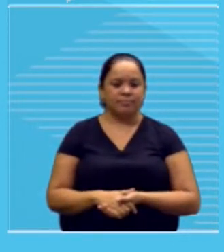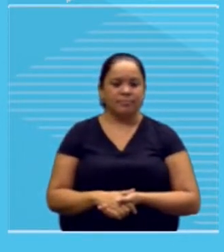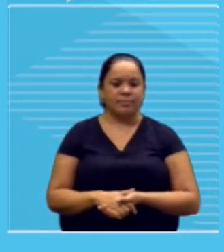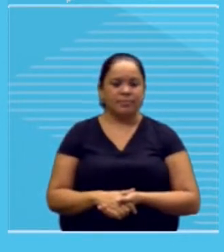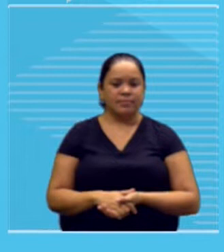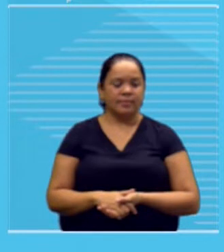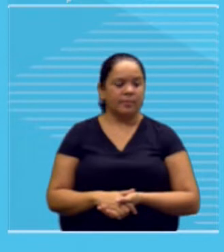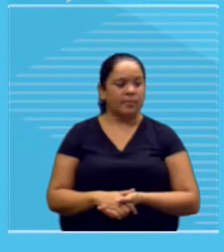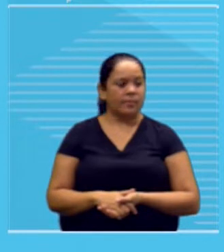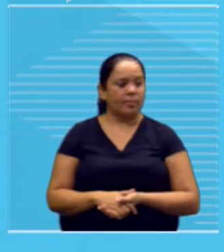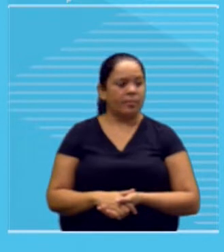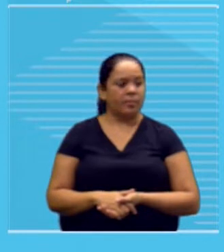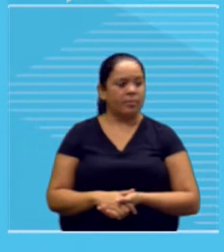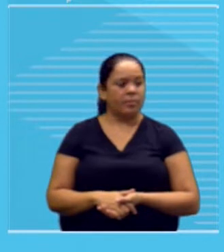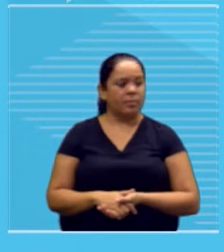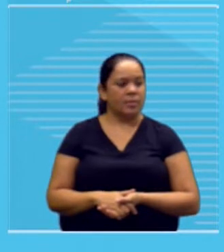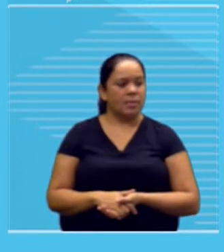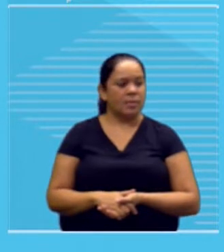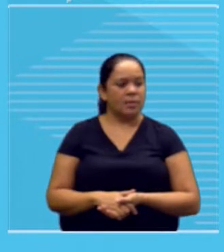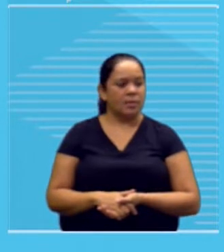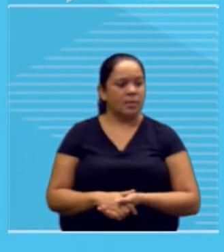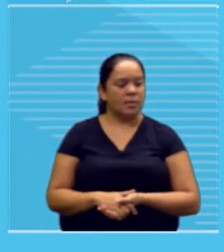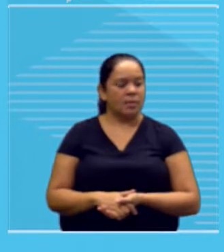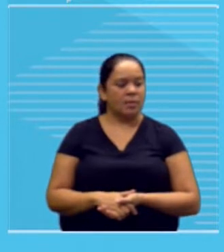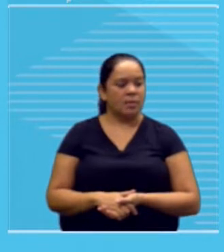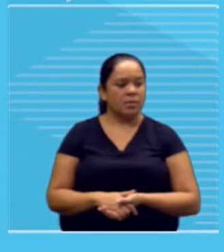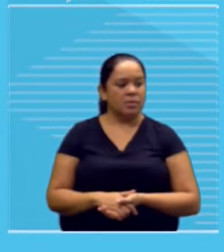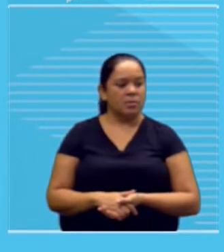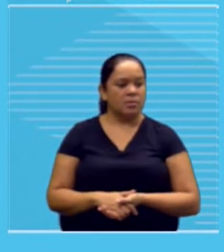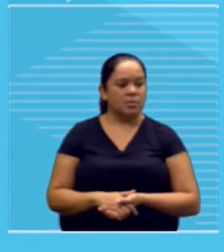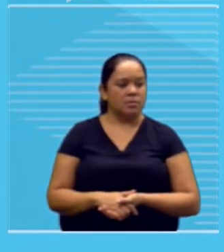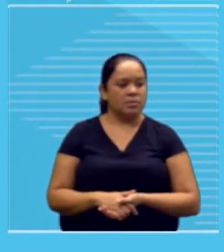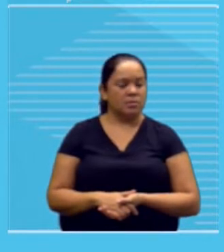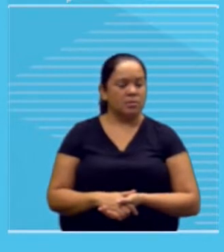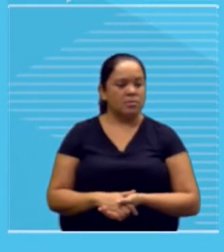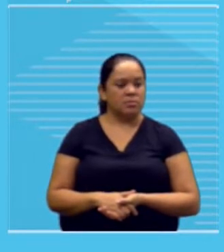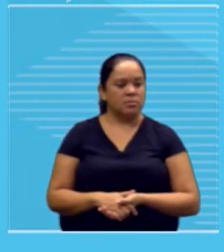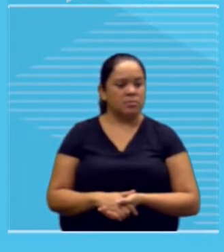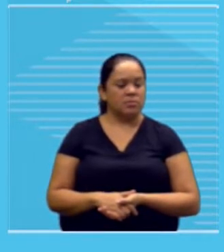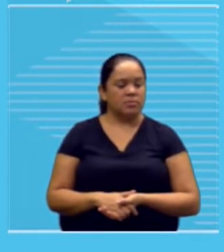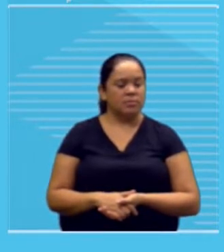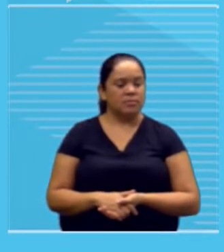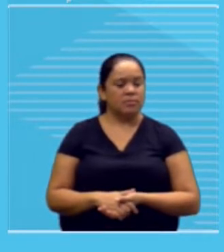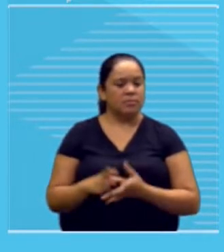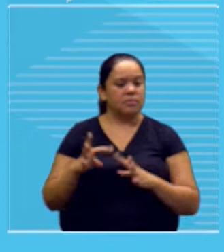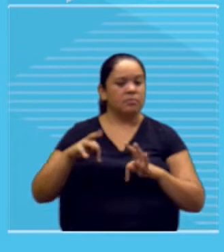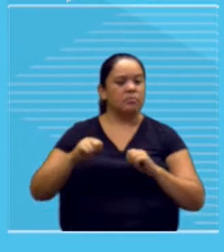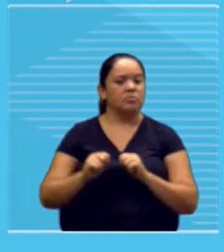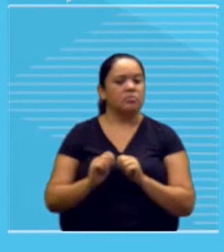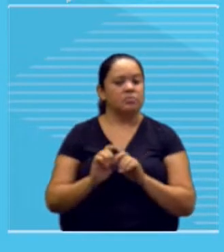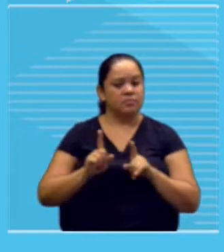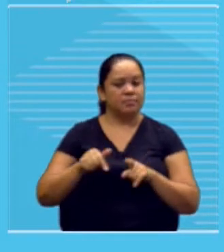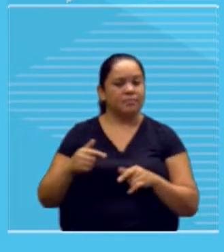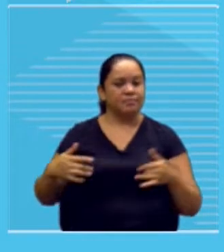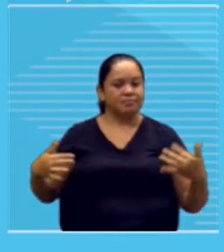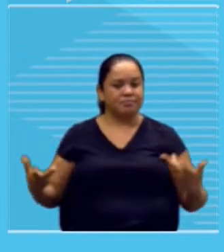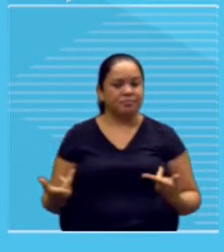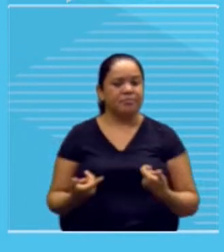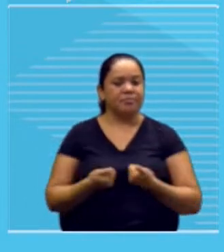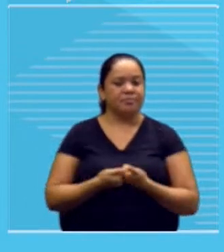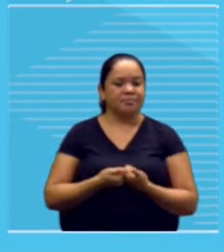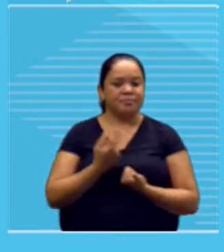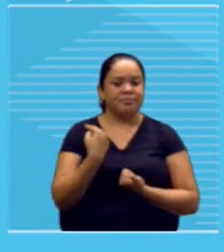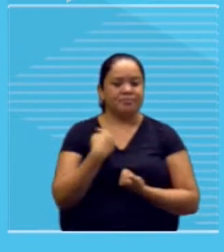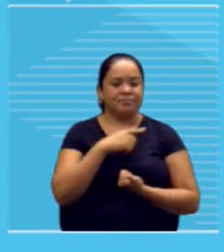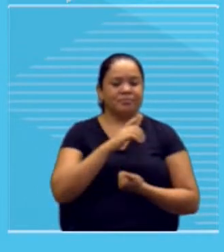textos análise crítica e produção de texto isso aí é habilidade nós vamos desenvolver durante